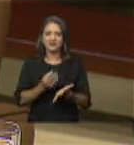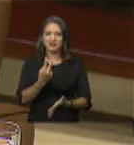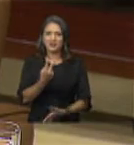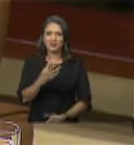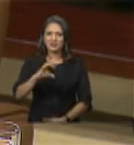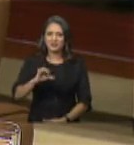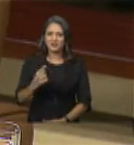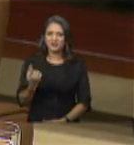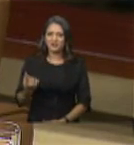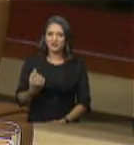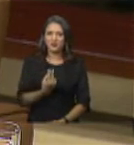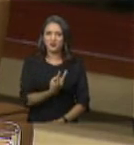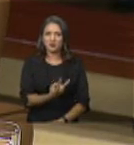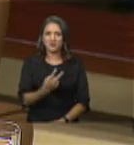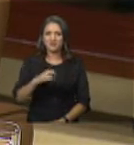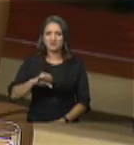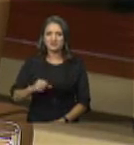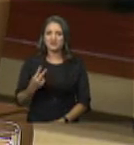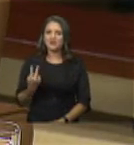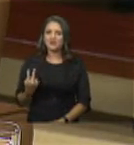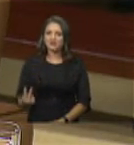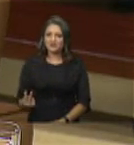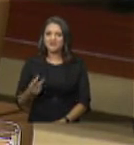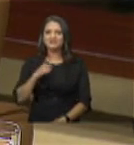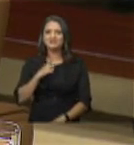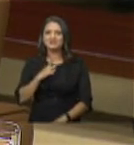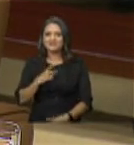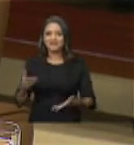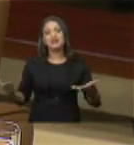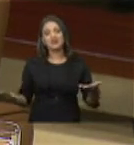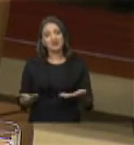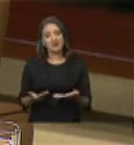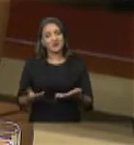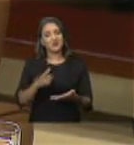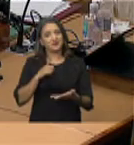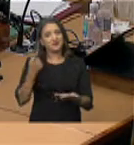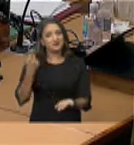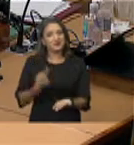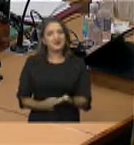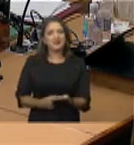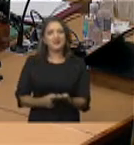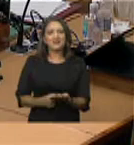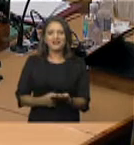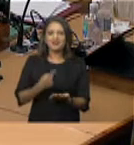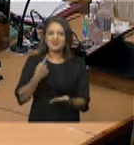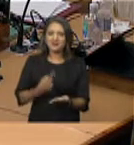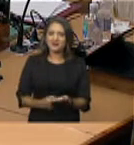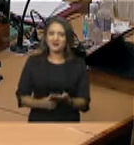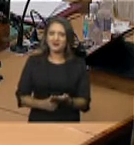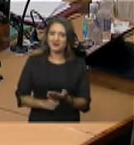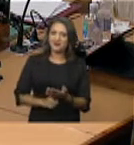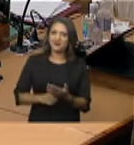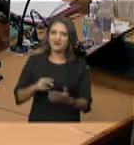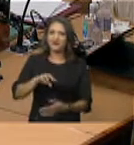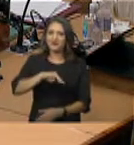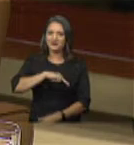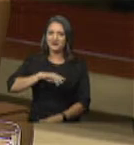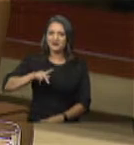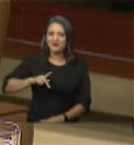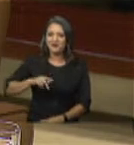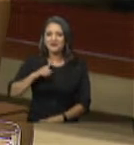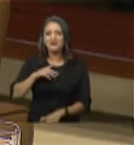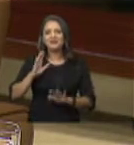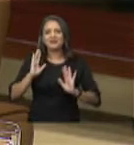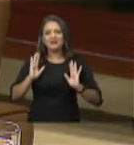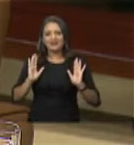292 da manifestação anterior que agora Foi reiterado por sua excelência abraços está claro nos autos